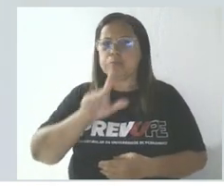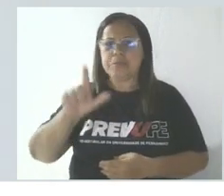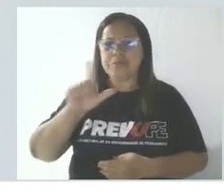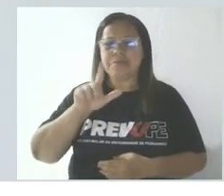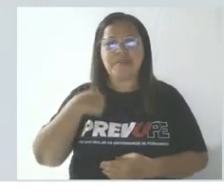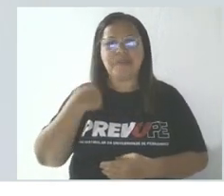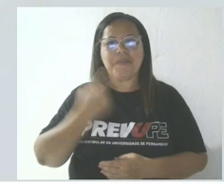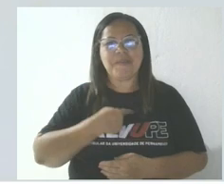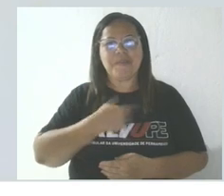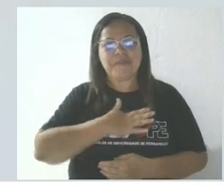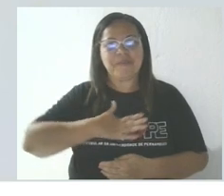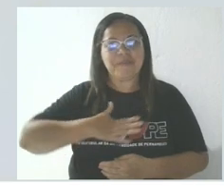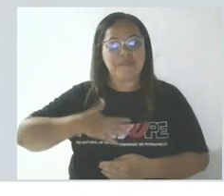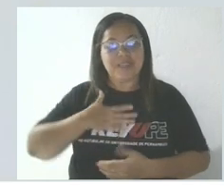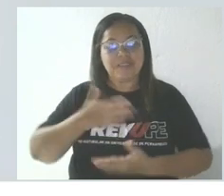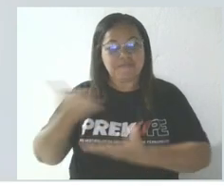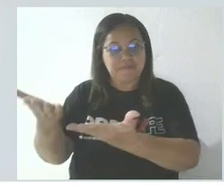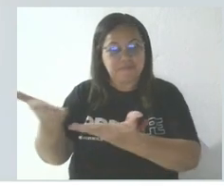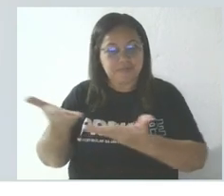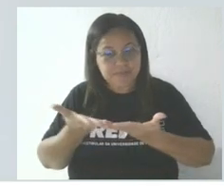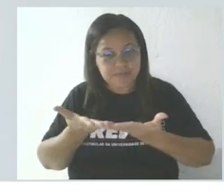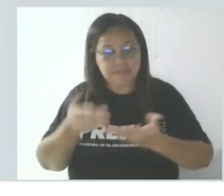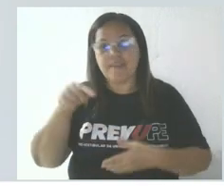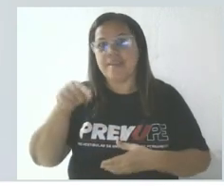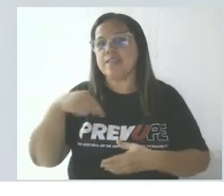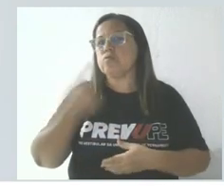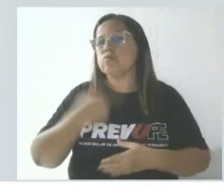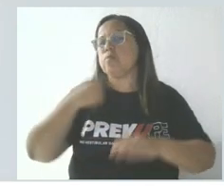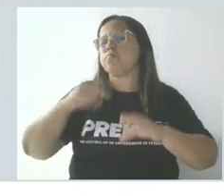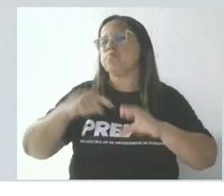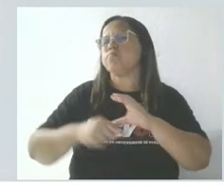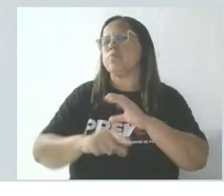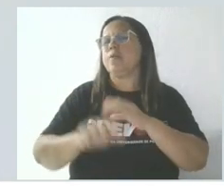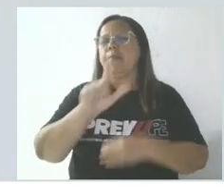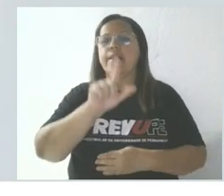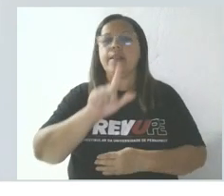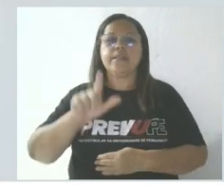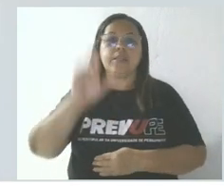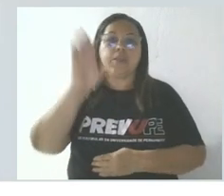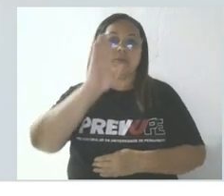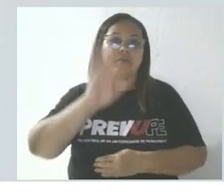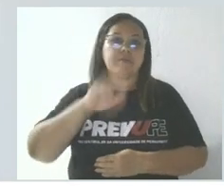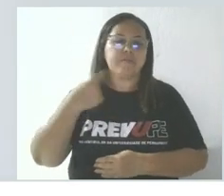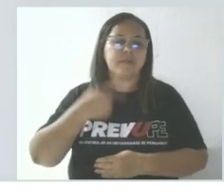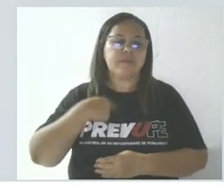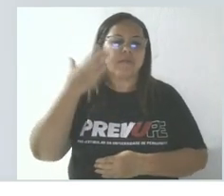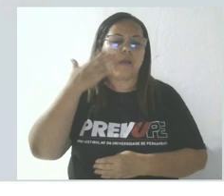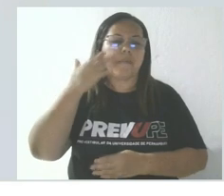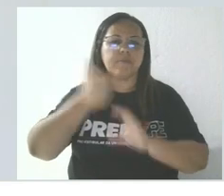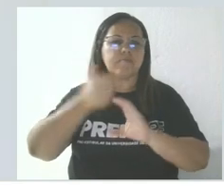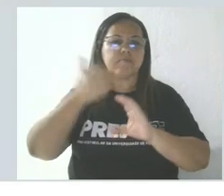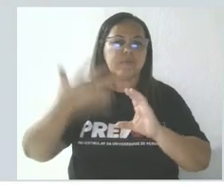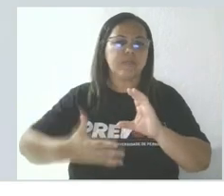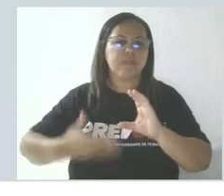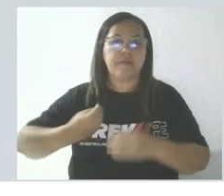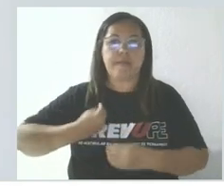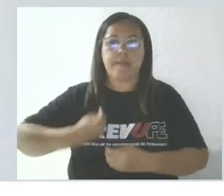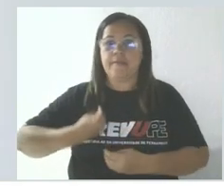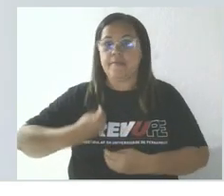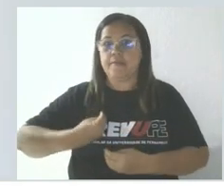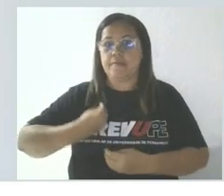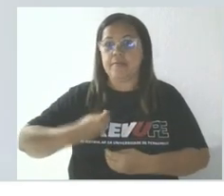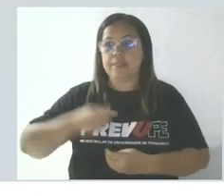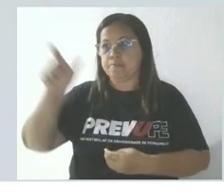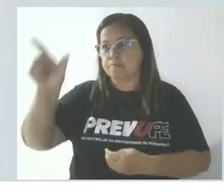recebê-los aqui enquanto nos aprofundamos na literatura brasileira para explorar os aspectos da vida de um dos